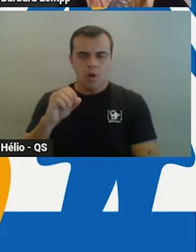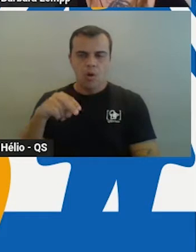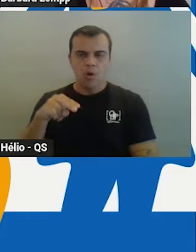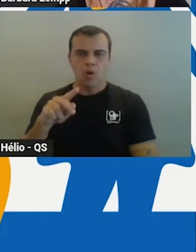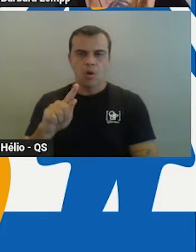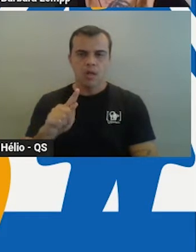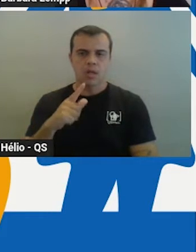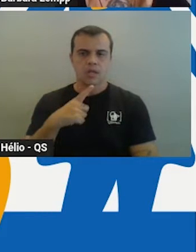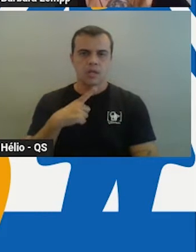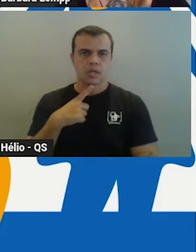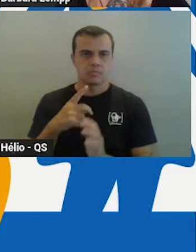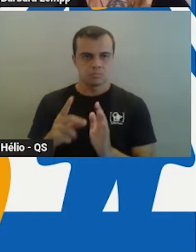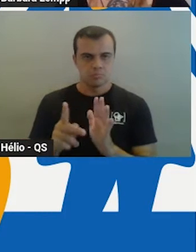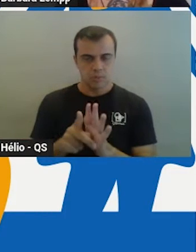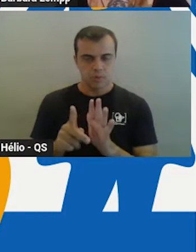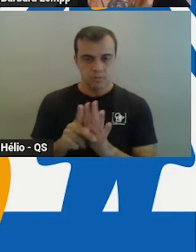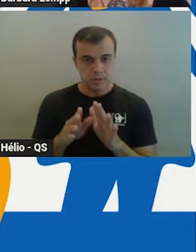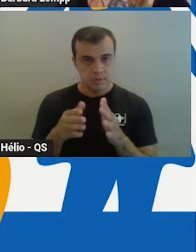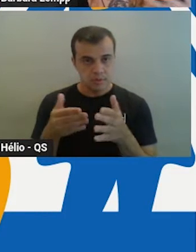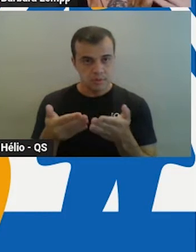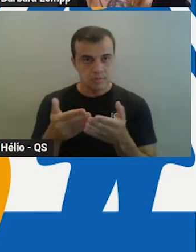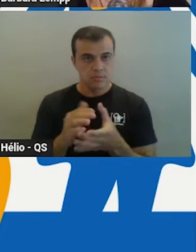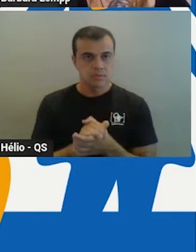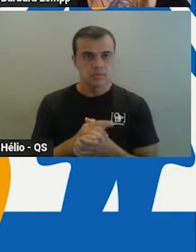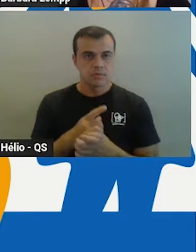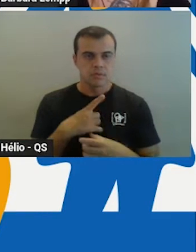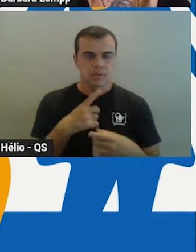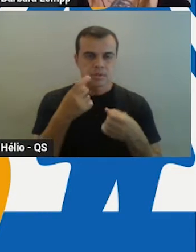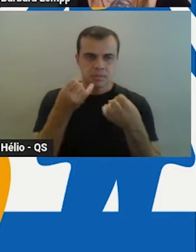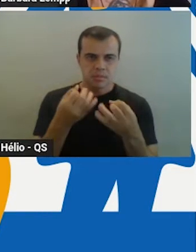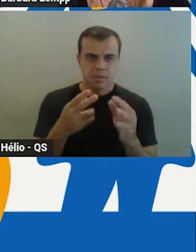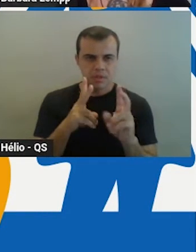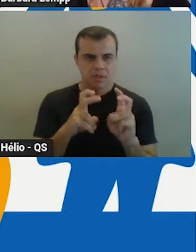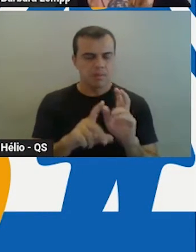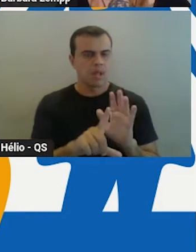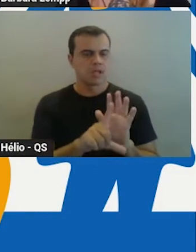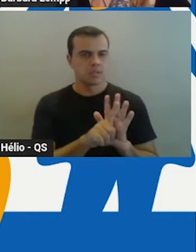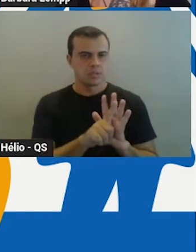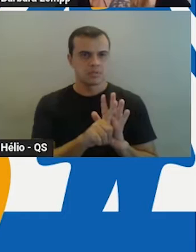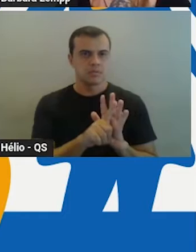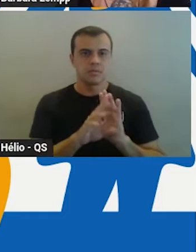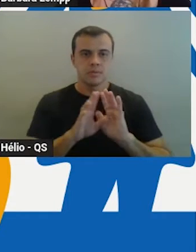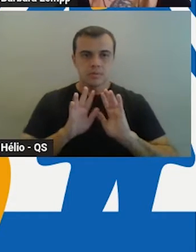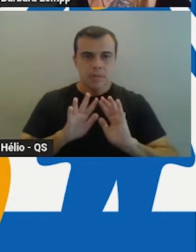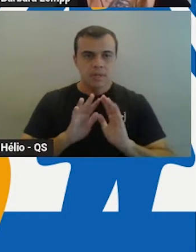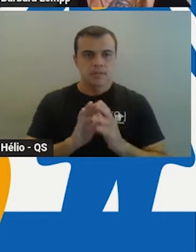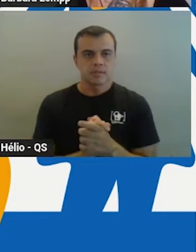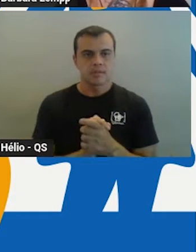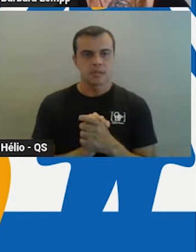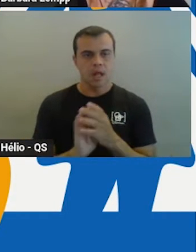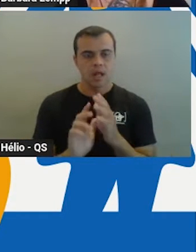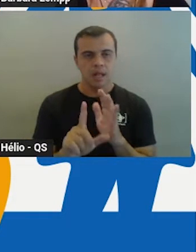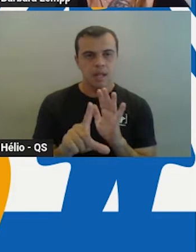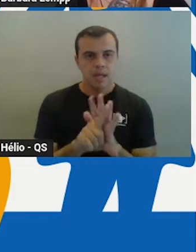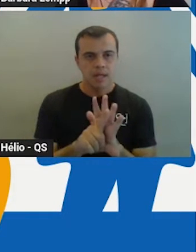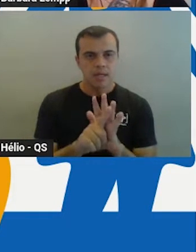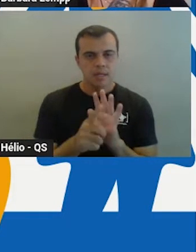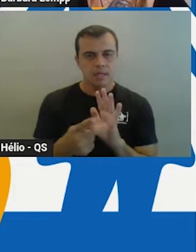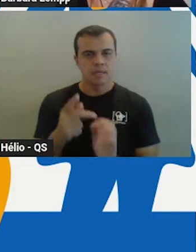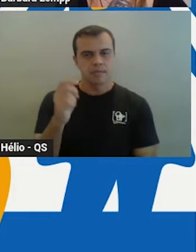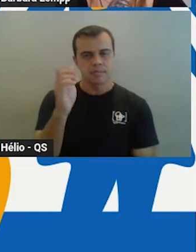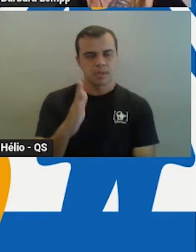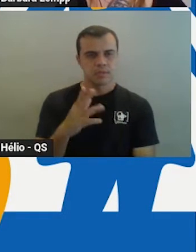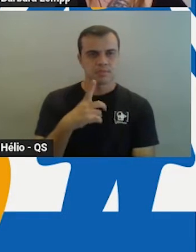sites específicos, tem um pouquinho essa parte da legislação, mas a lei, né, aqui no Brasil,